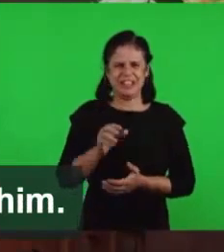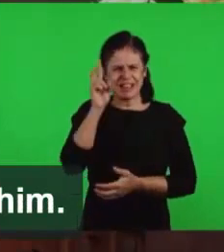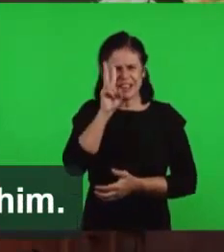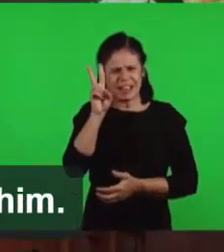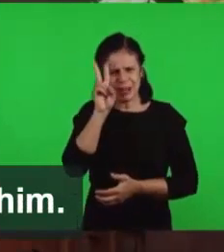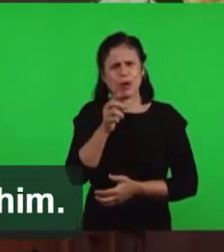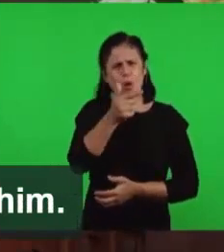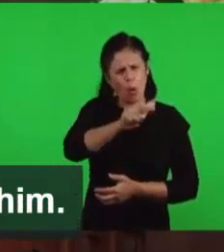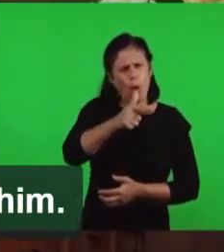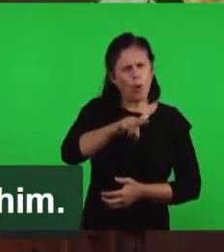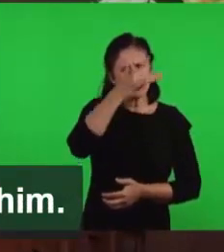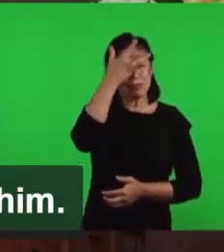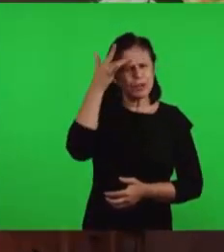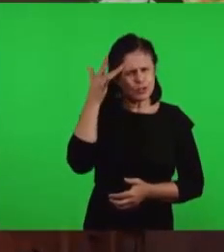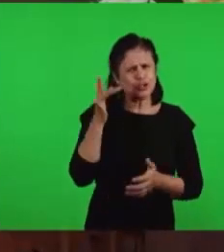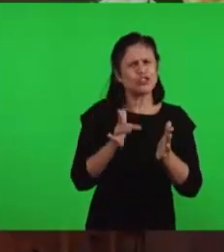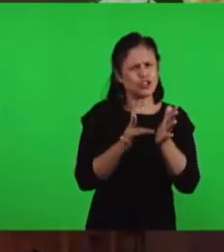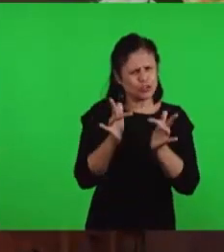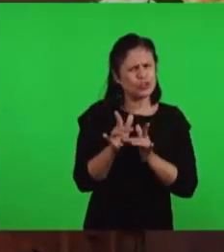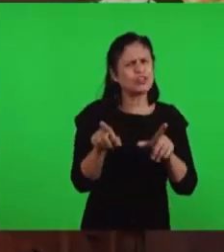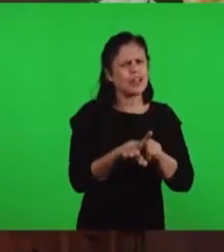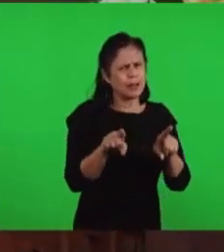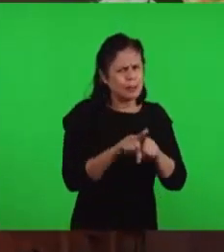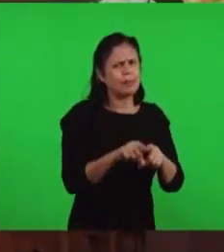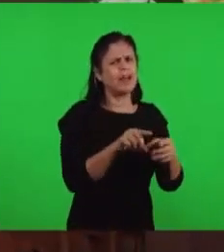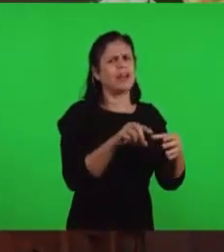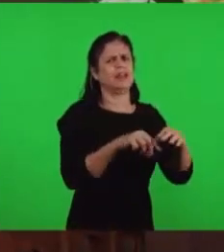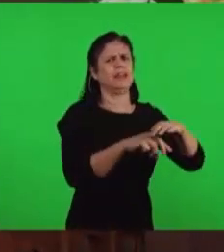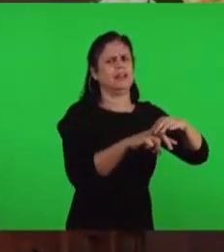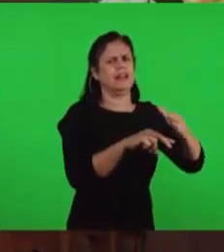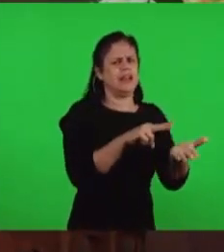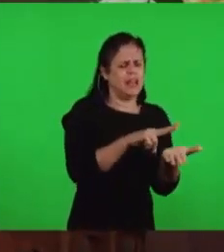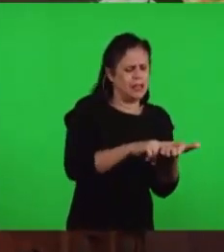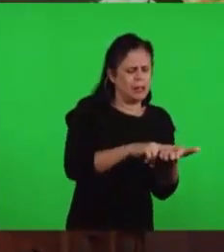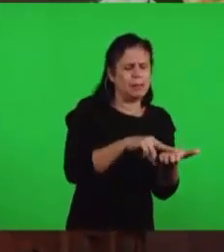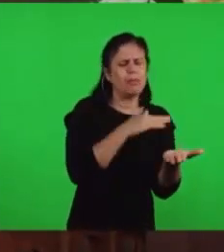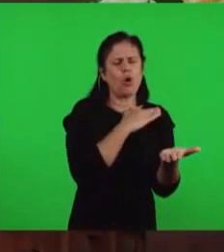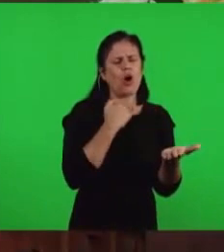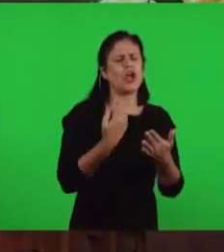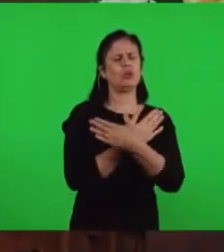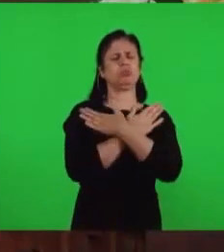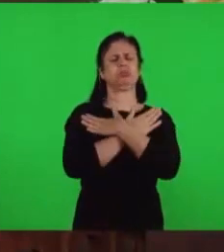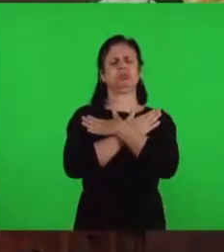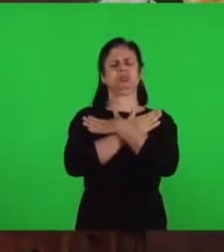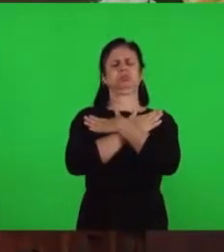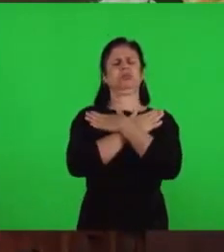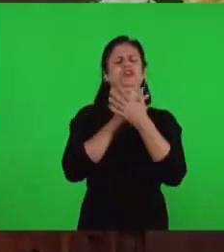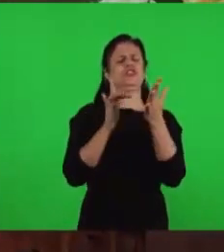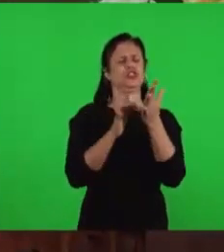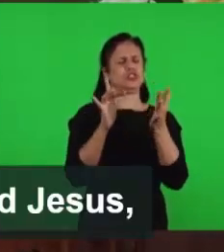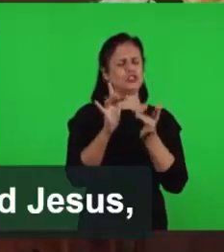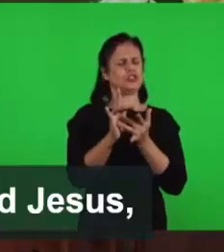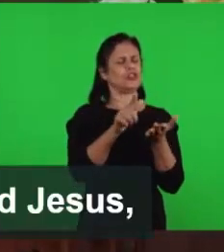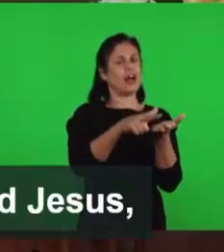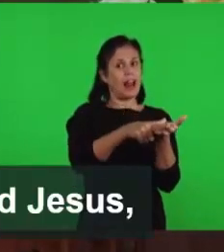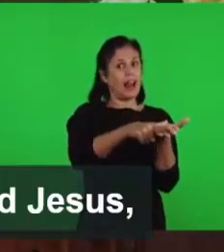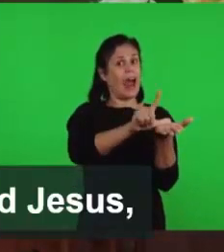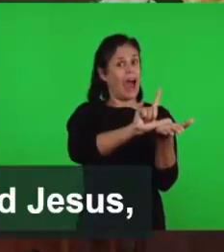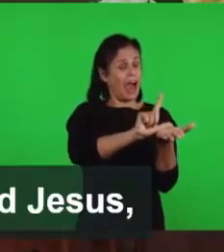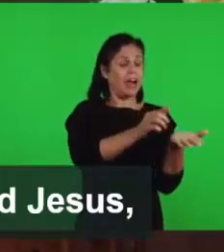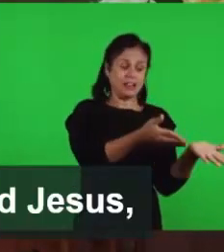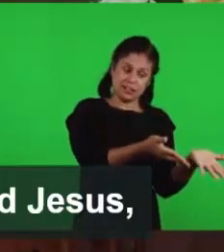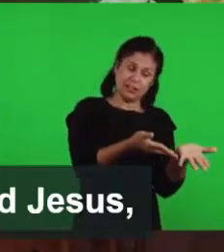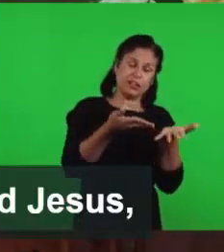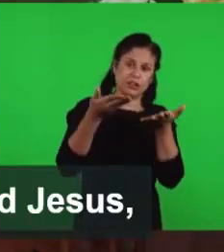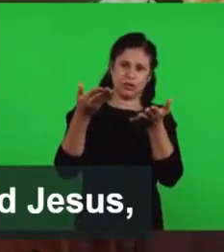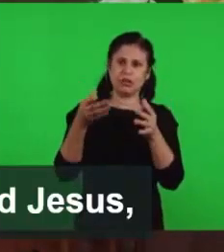viúva ressuscitou quando os mortos alguns no momento na crucificação